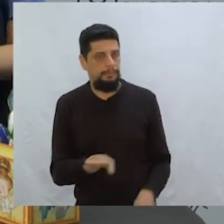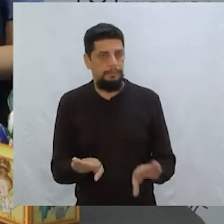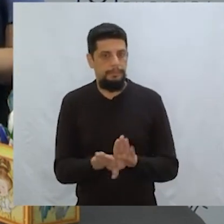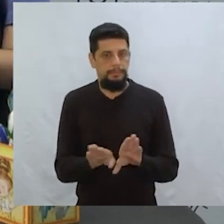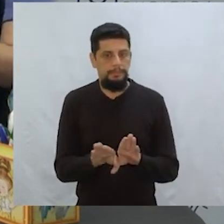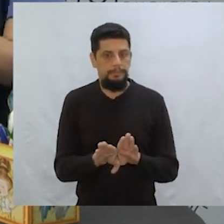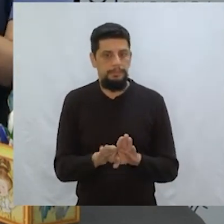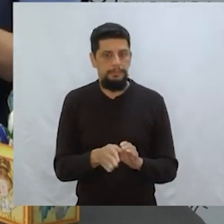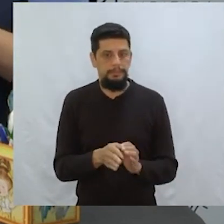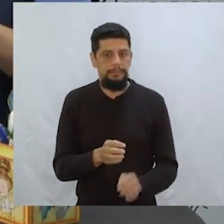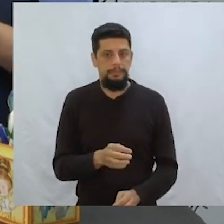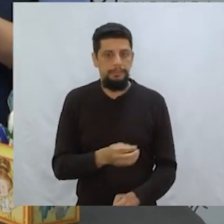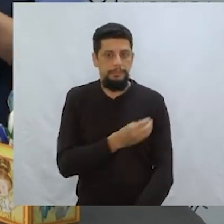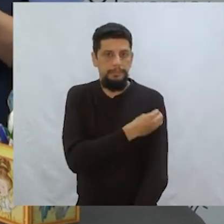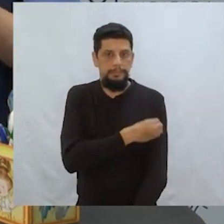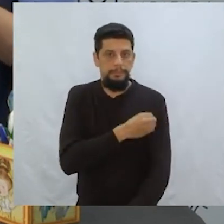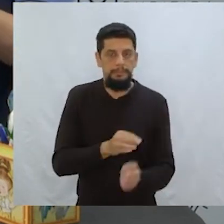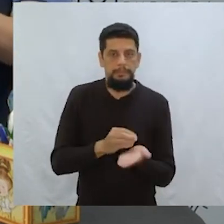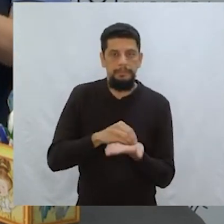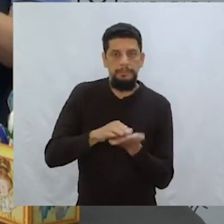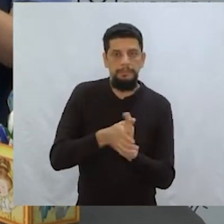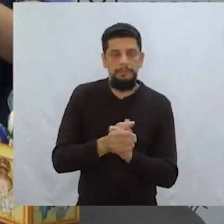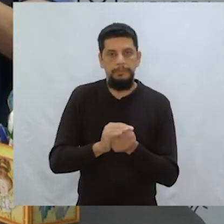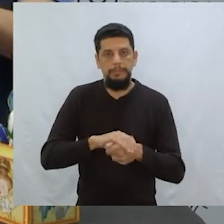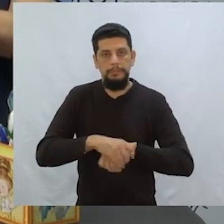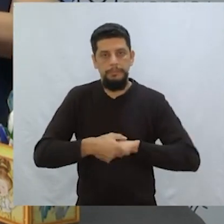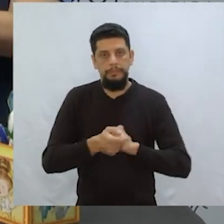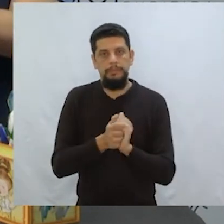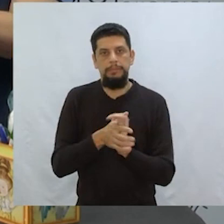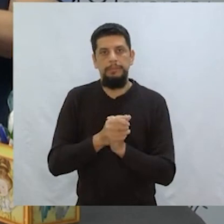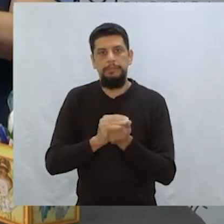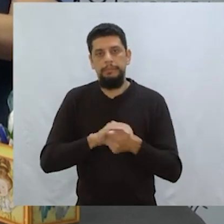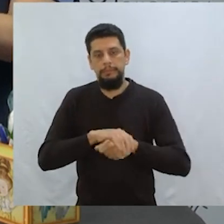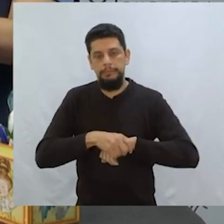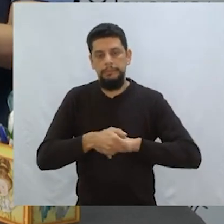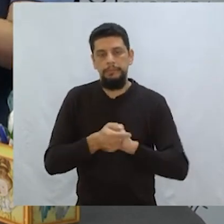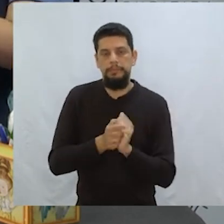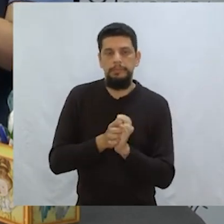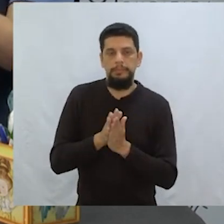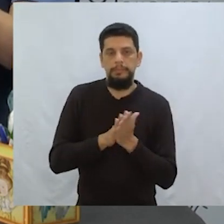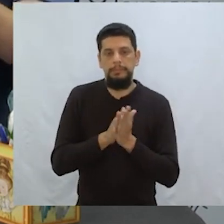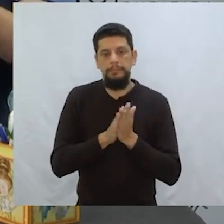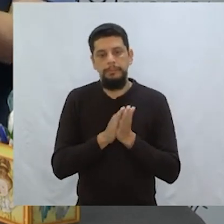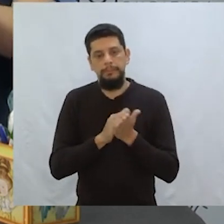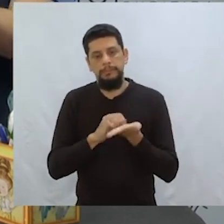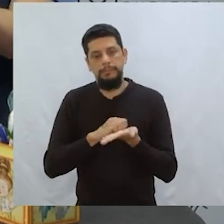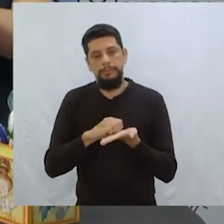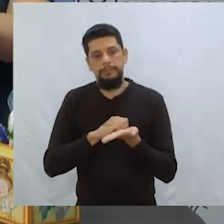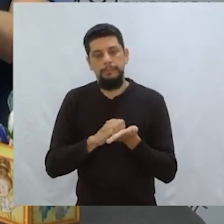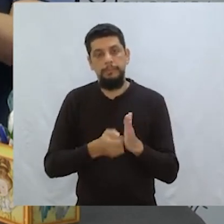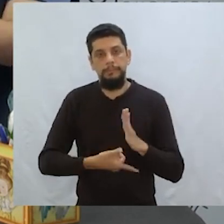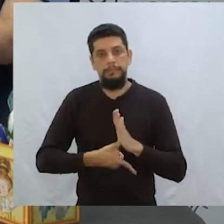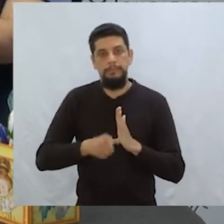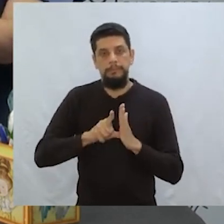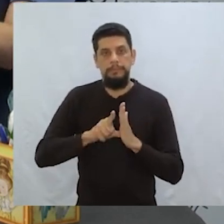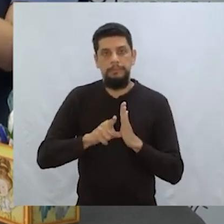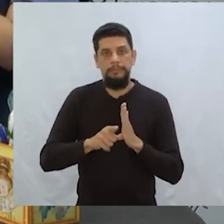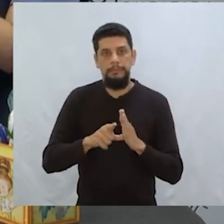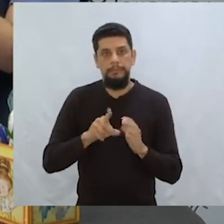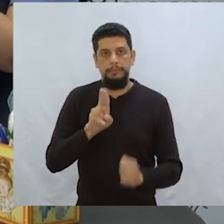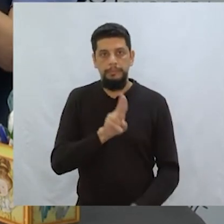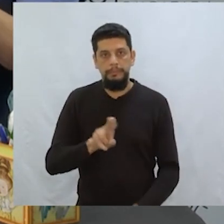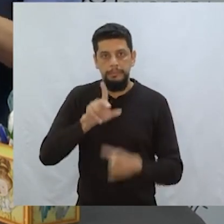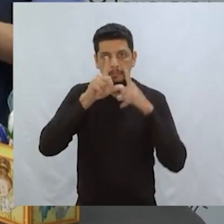também vamos nos despedir de vocês, também fazer a nossa higienização aqui. As mãos antes de colocar a